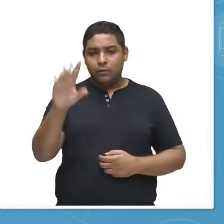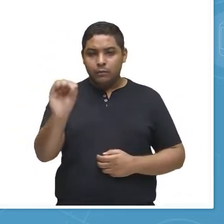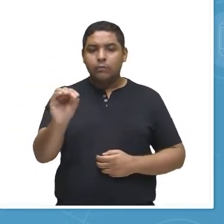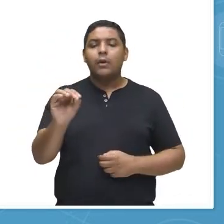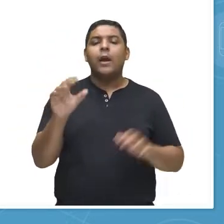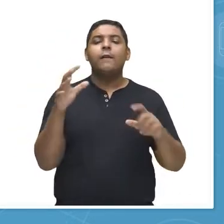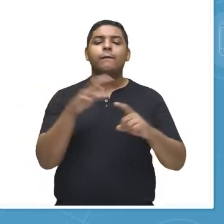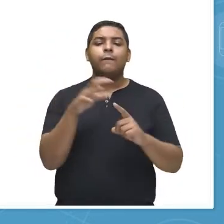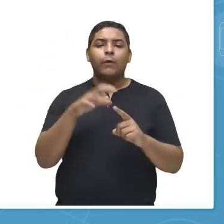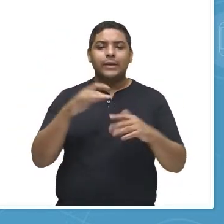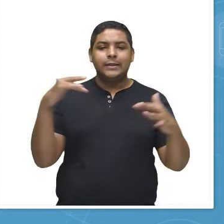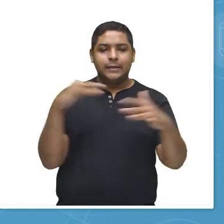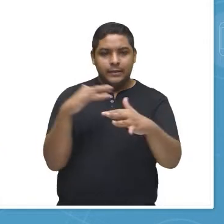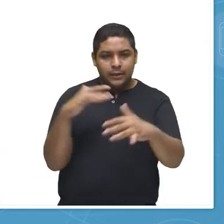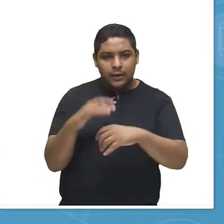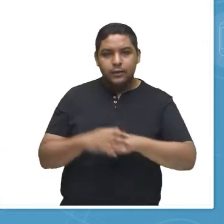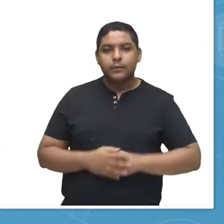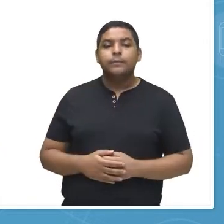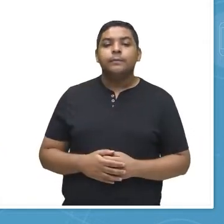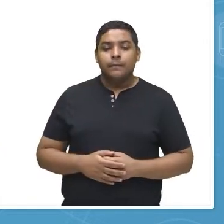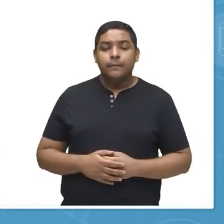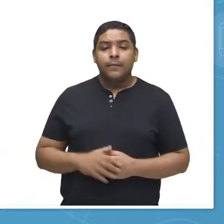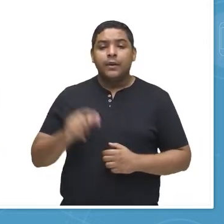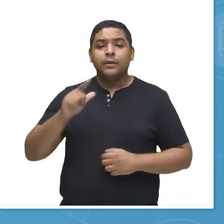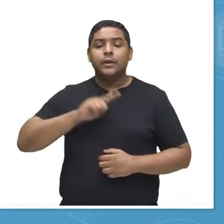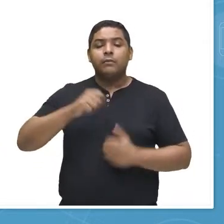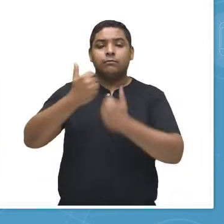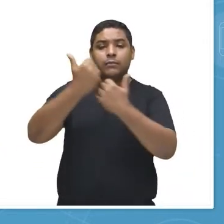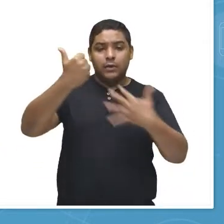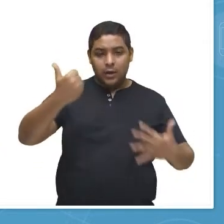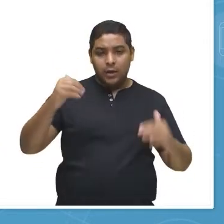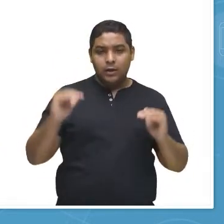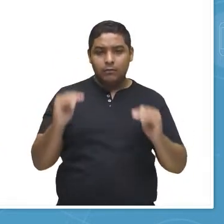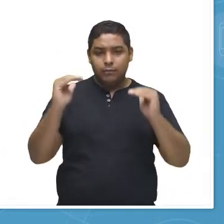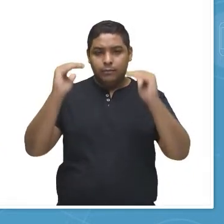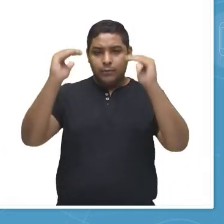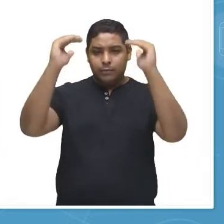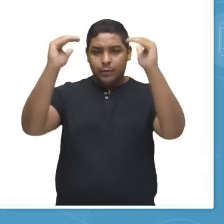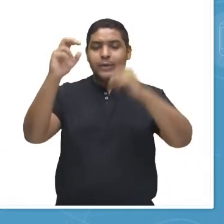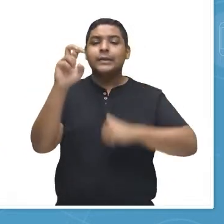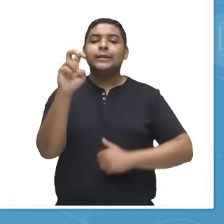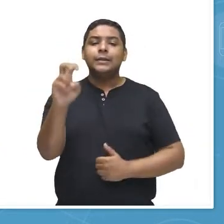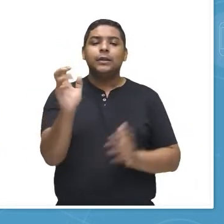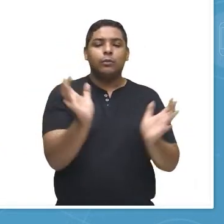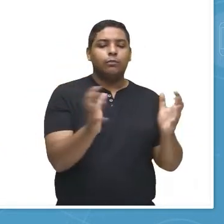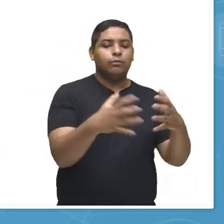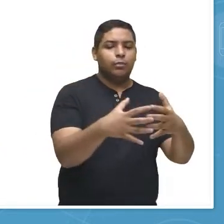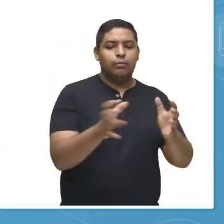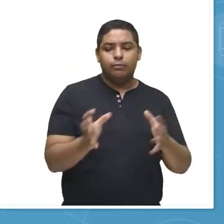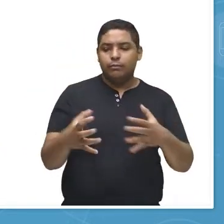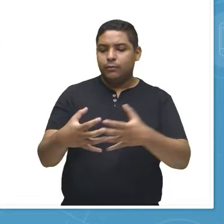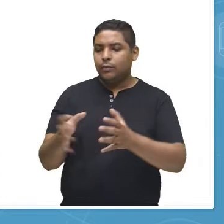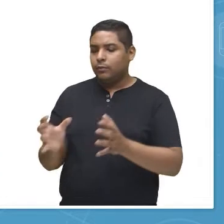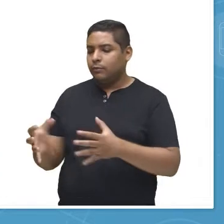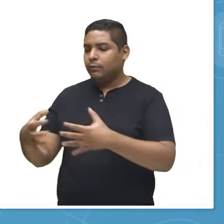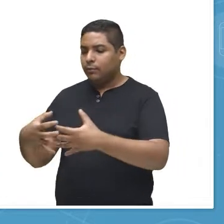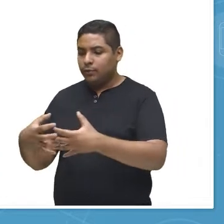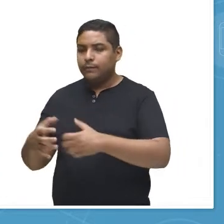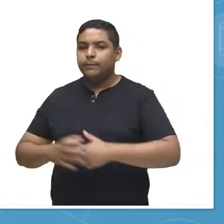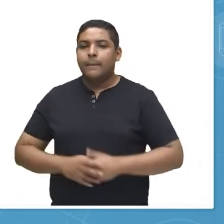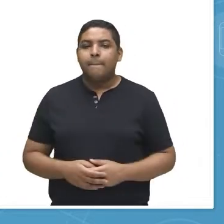apresenta a hierarquia urbana no Brasil dividida basicamente em 5 grupos, que eles são representados com as seguintes